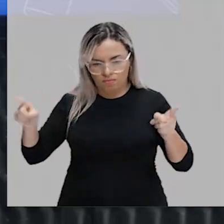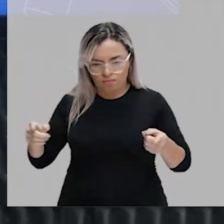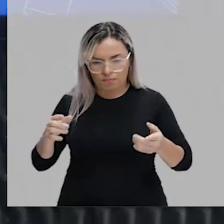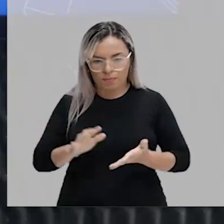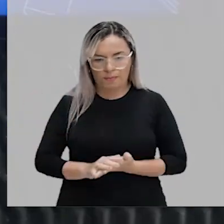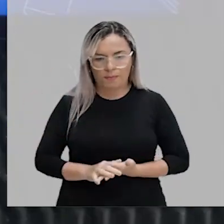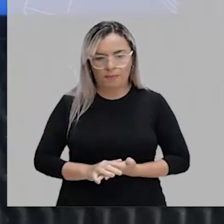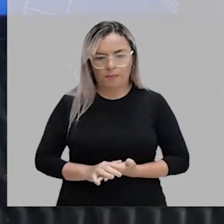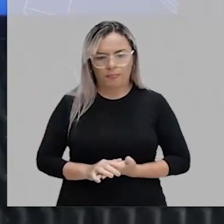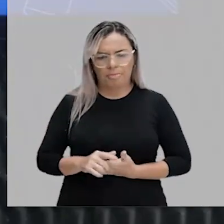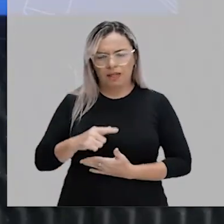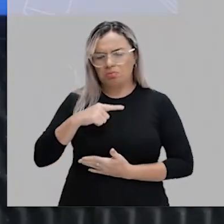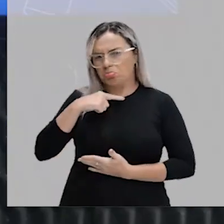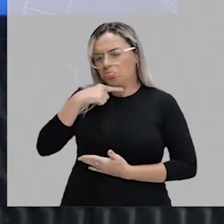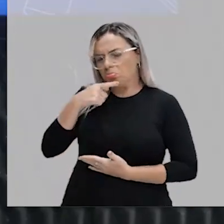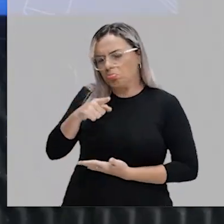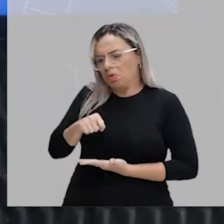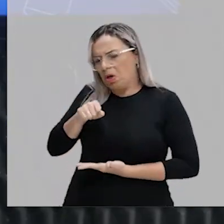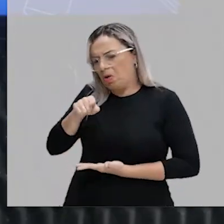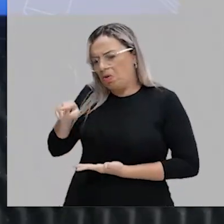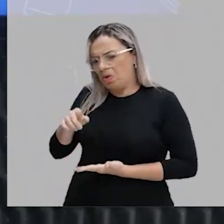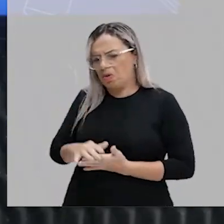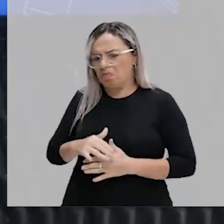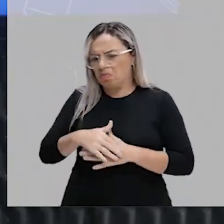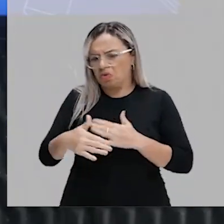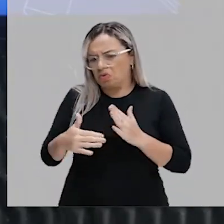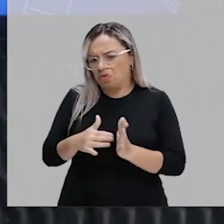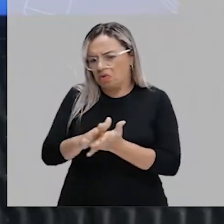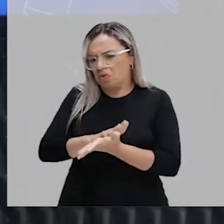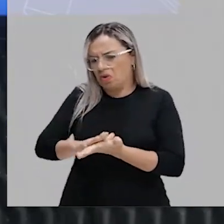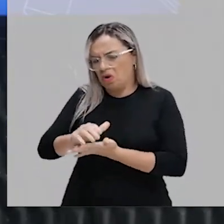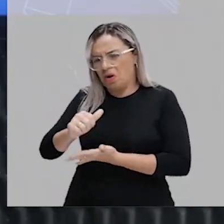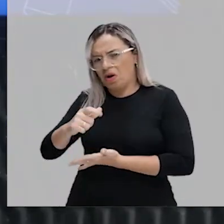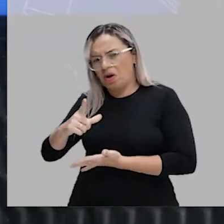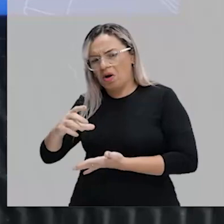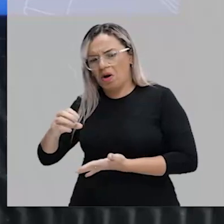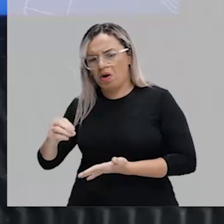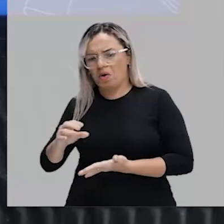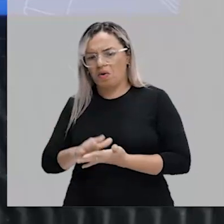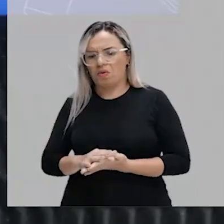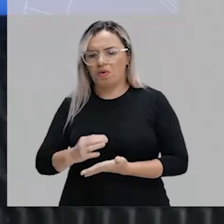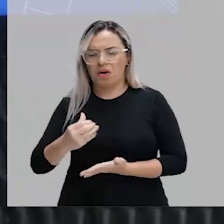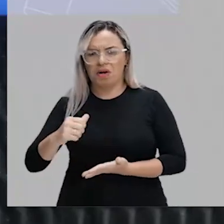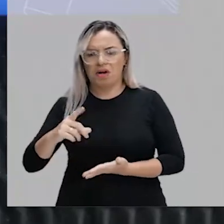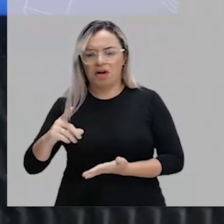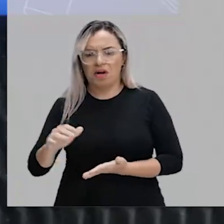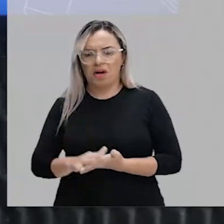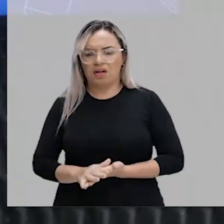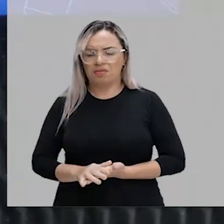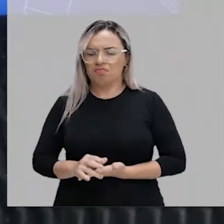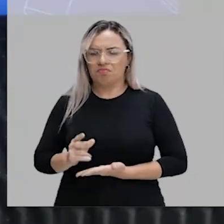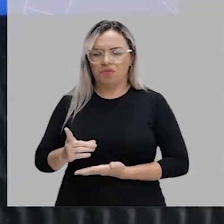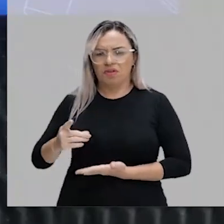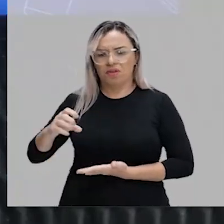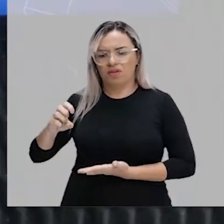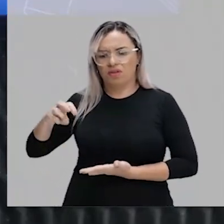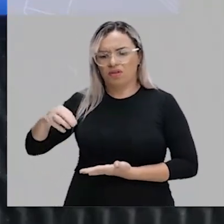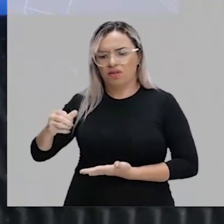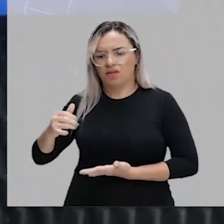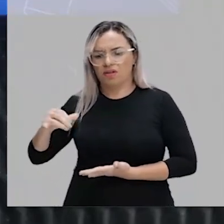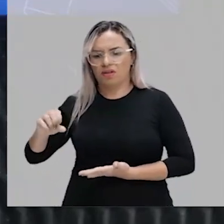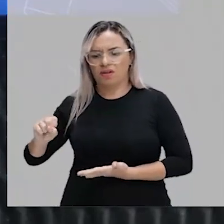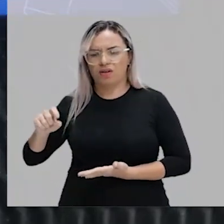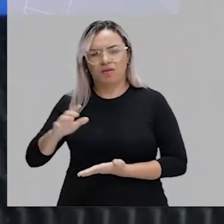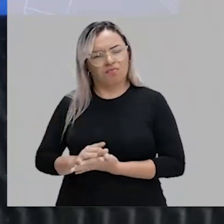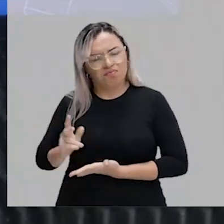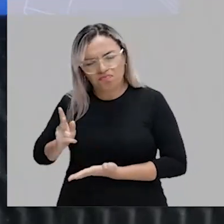alguém, quem, né? Tudo, nada, algo, cada, demais e por aí vai. Esses são os mesmos